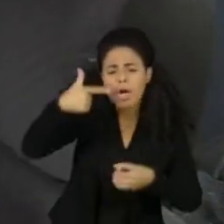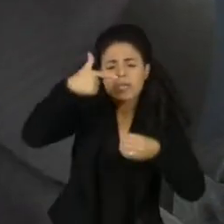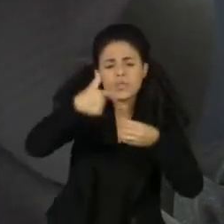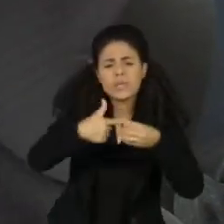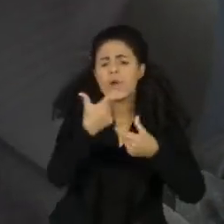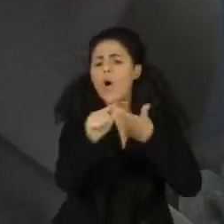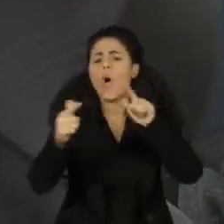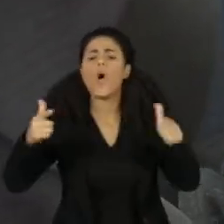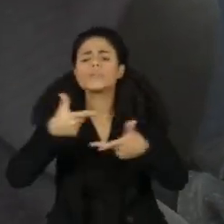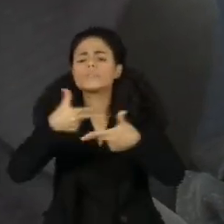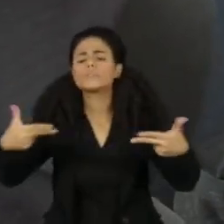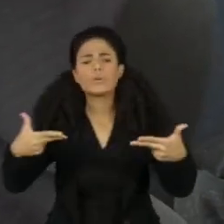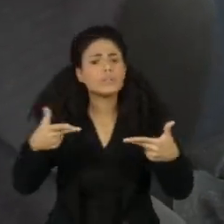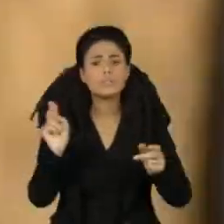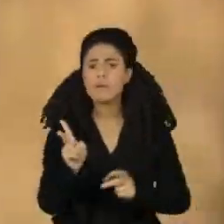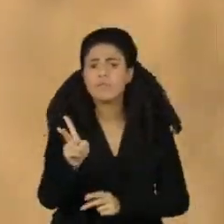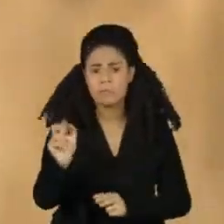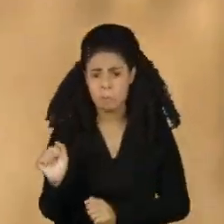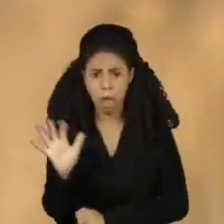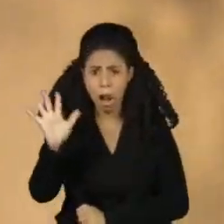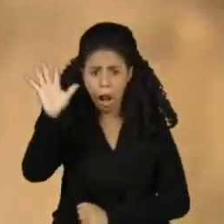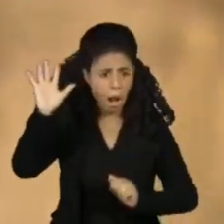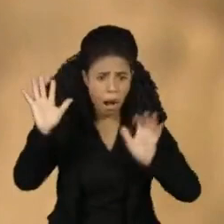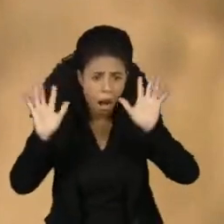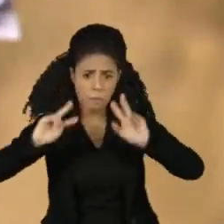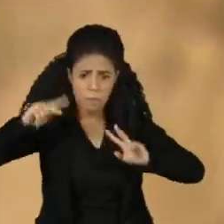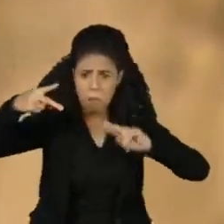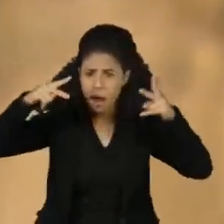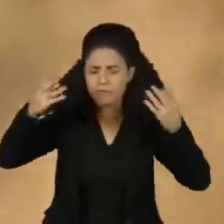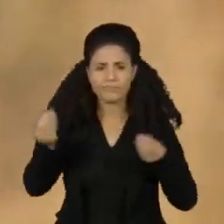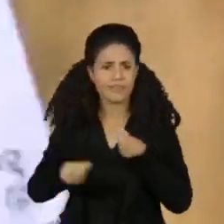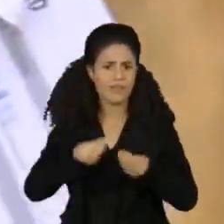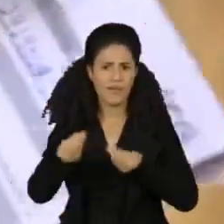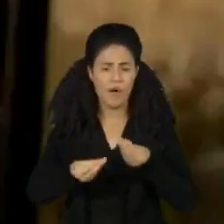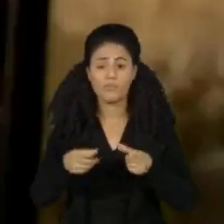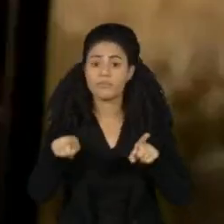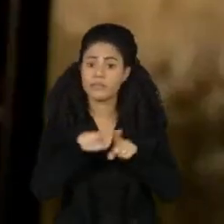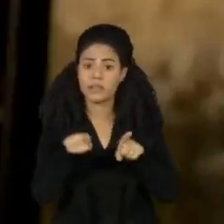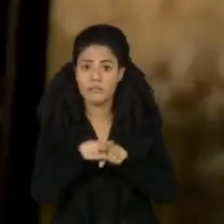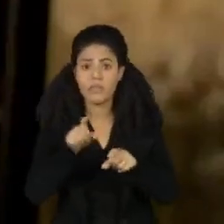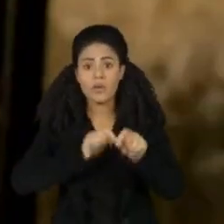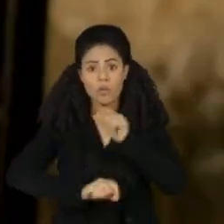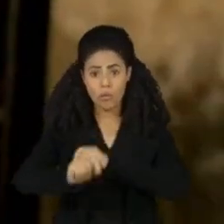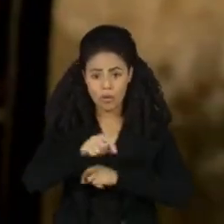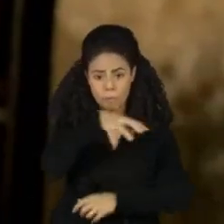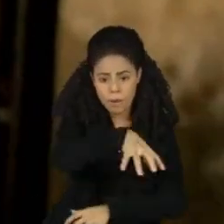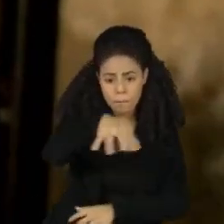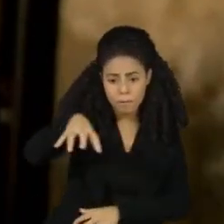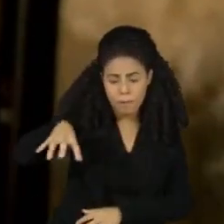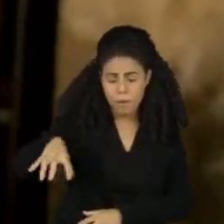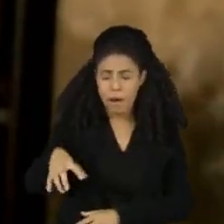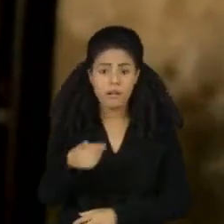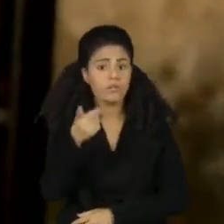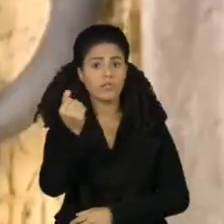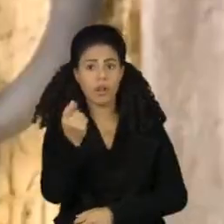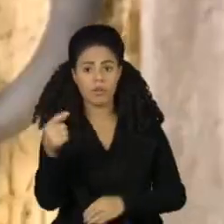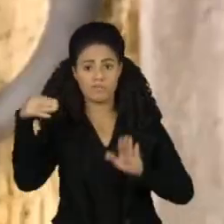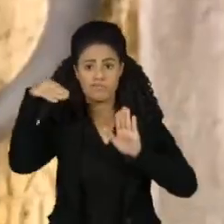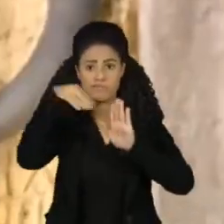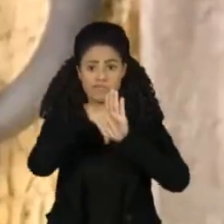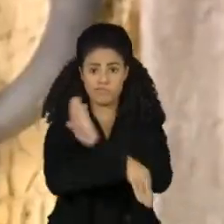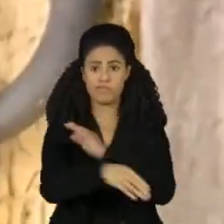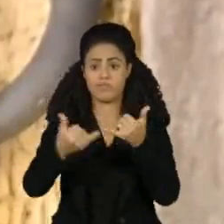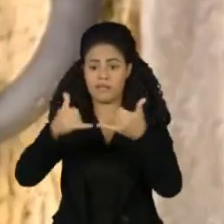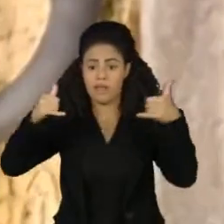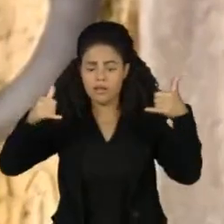e outras coisas continuam aumentando do jeito que está. Outro que também caiu no mês foi o grupo Habitação, com a redução do custo da conta de